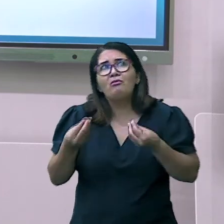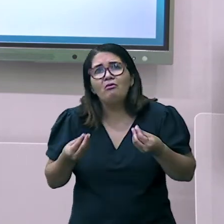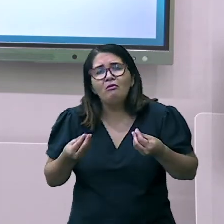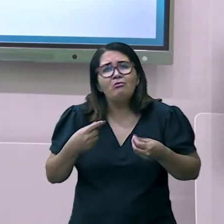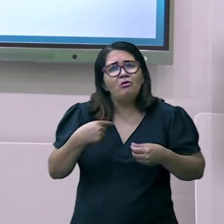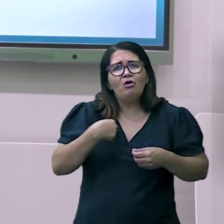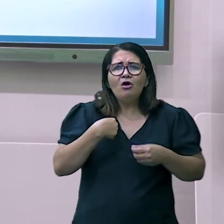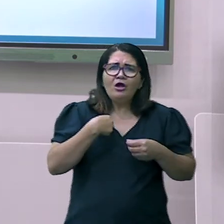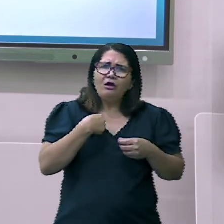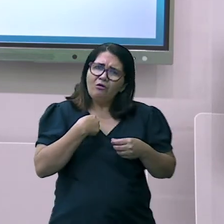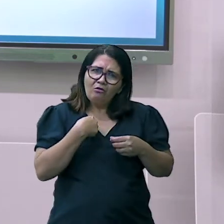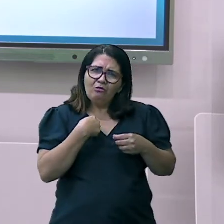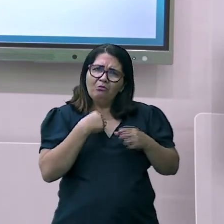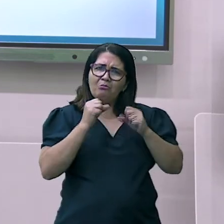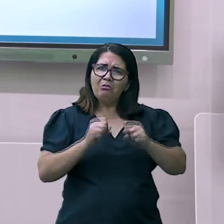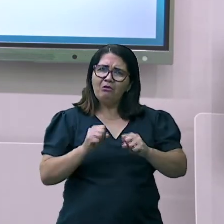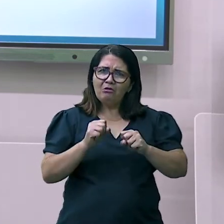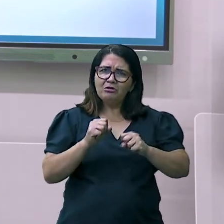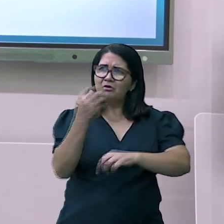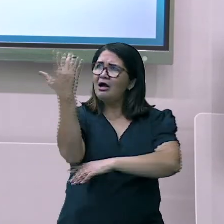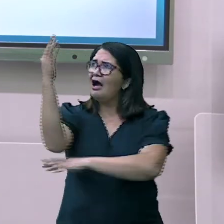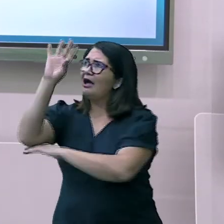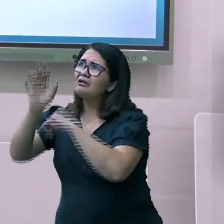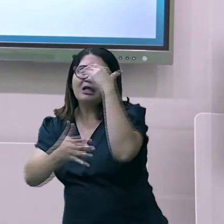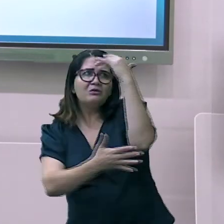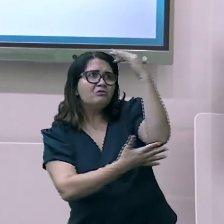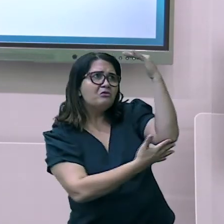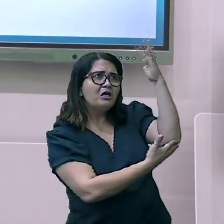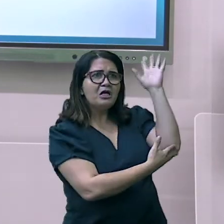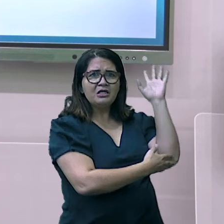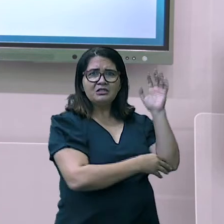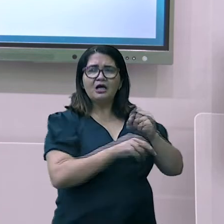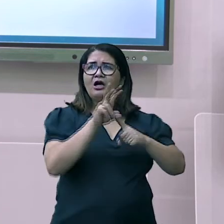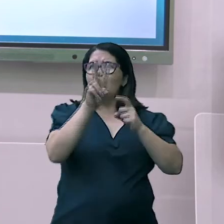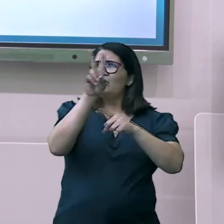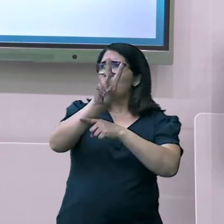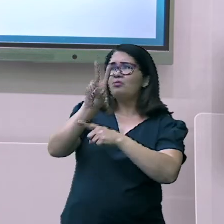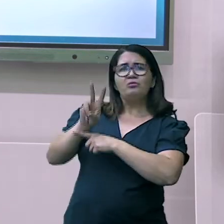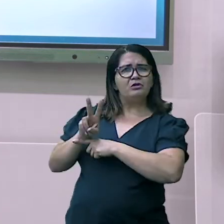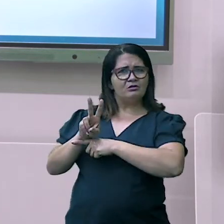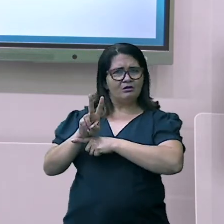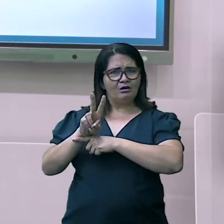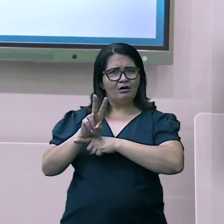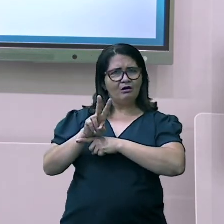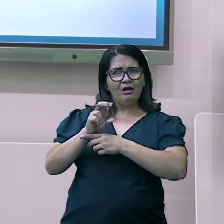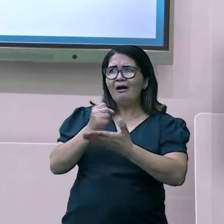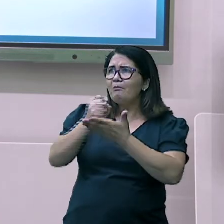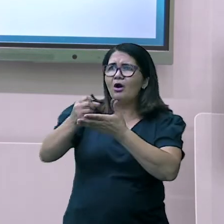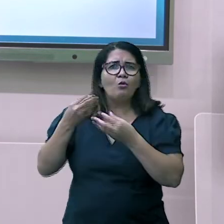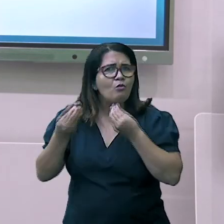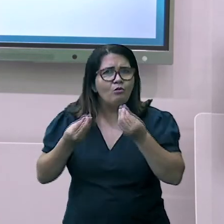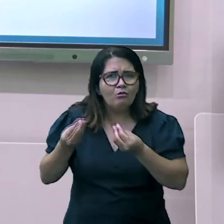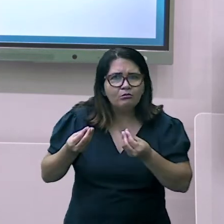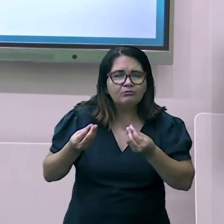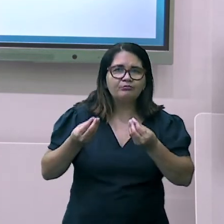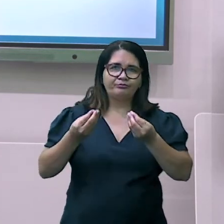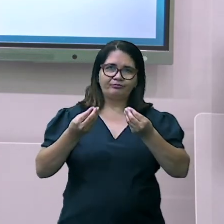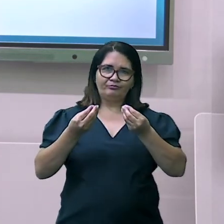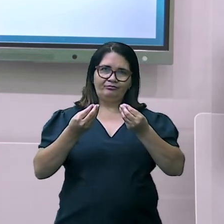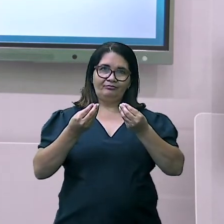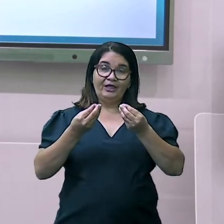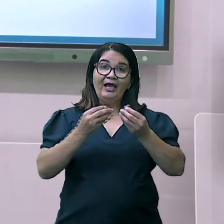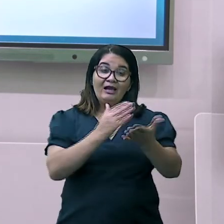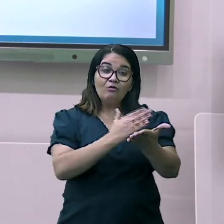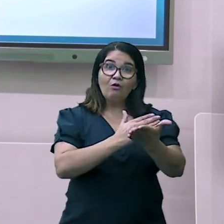ajudar muito. Porque se a gente já faz essa separação na nossa casa, se a gente já tem